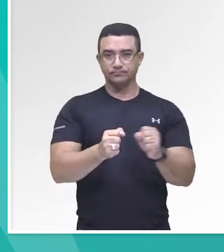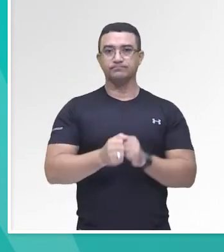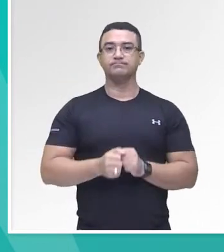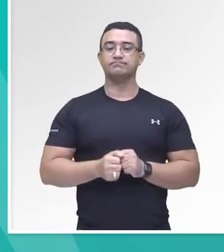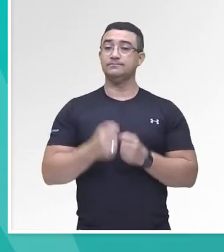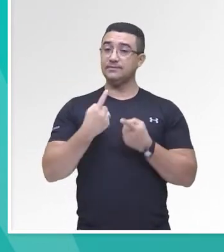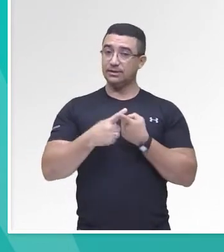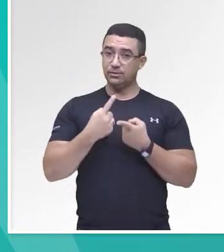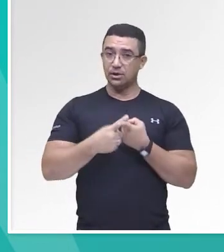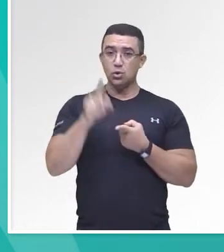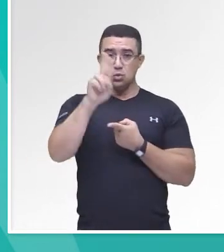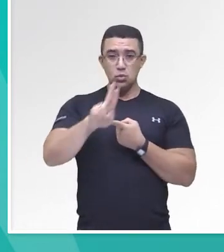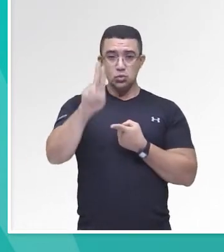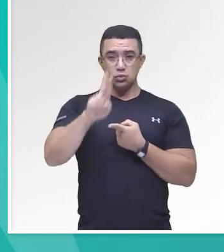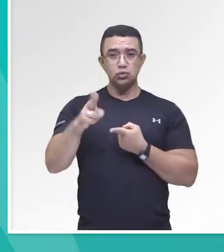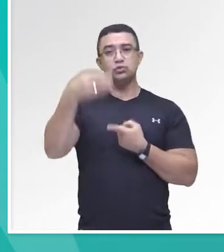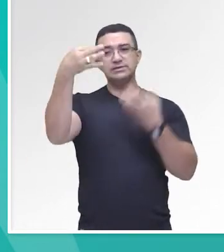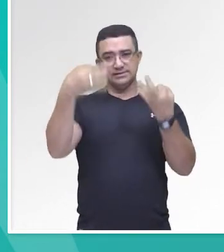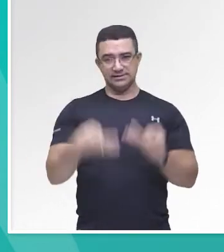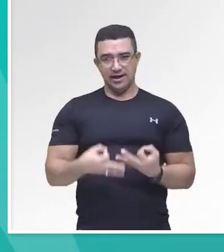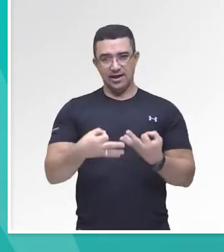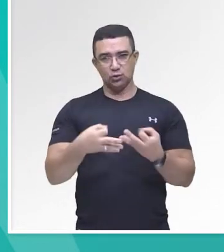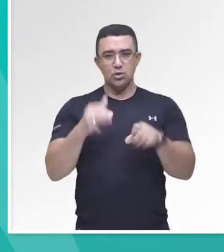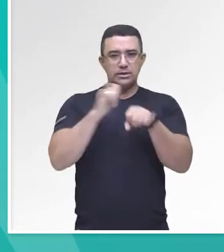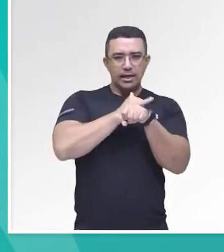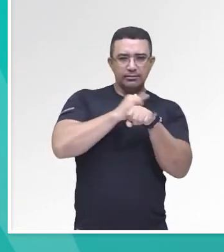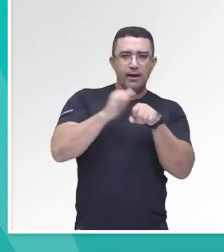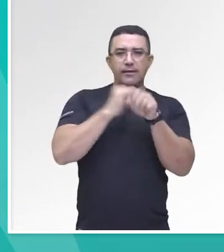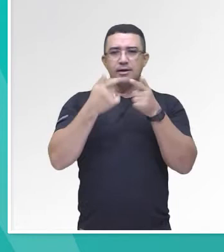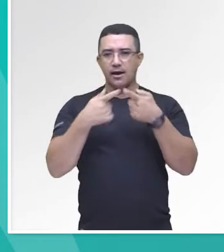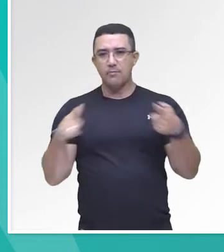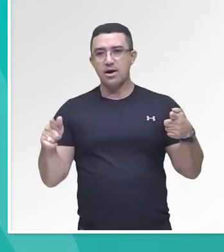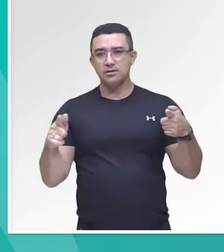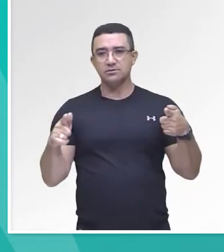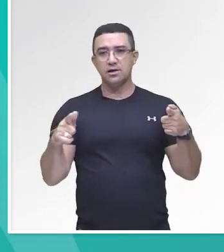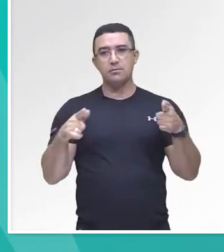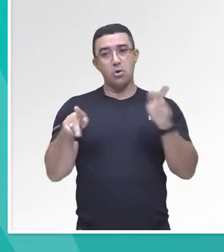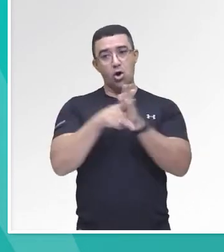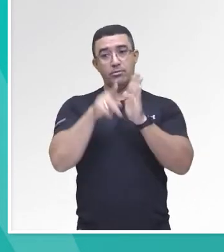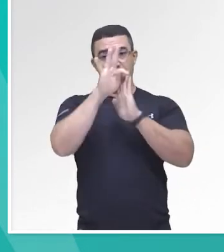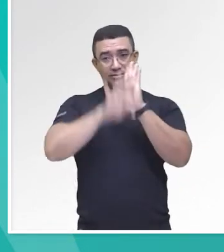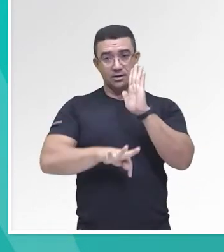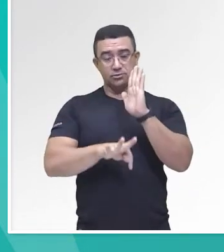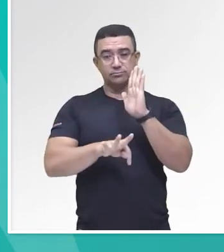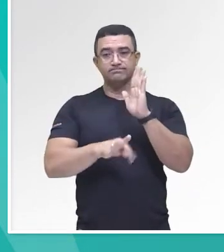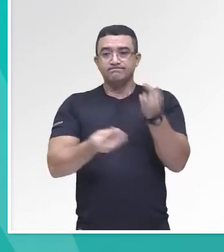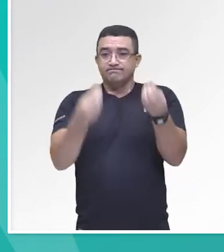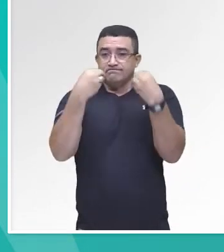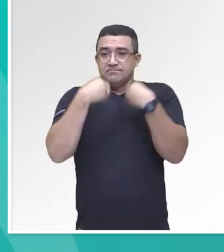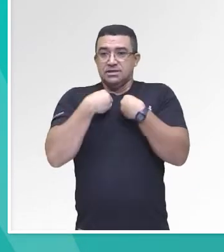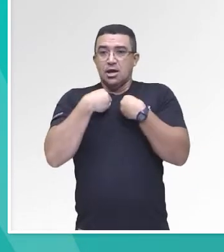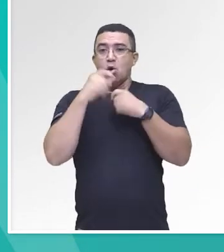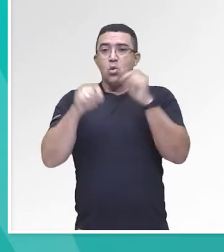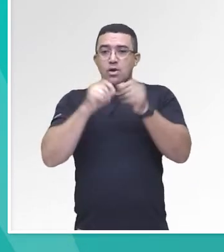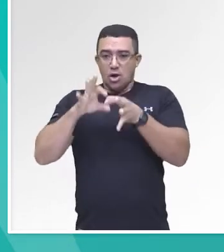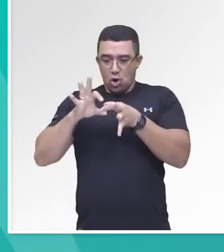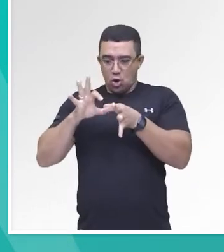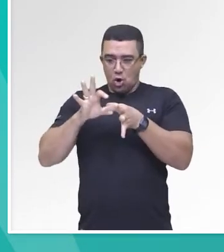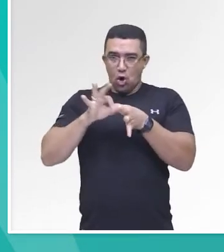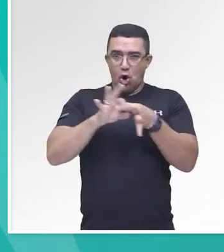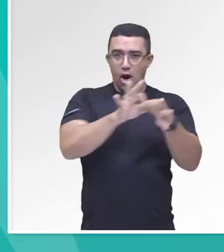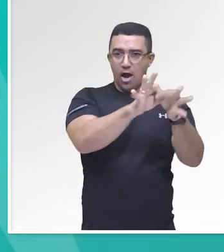correto uso, o adequado uso desses mecanismos de conexão textual vão me dar uma coesão